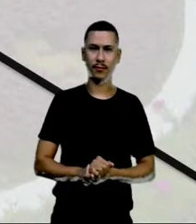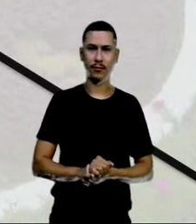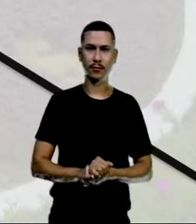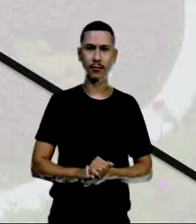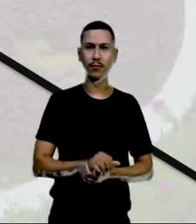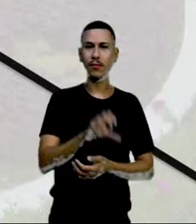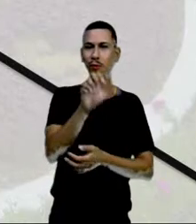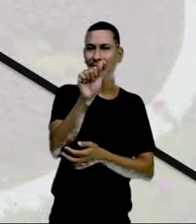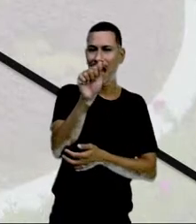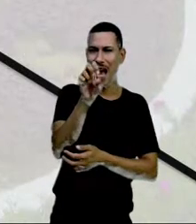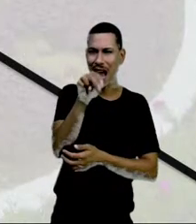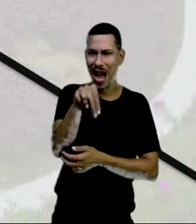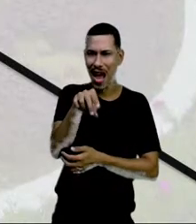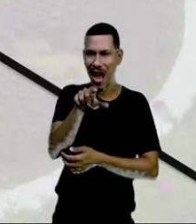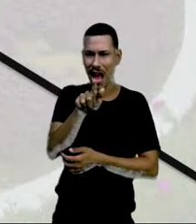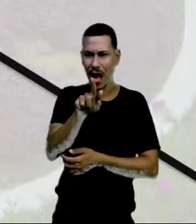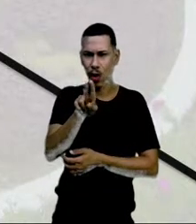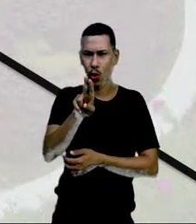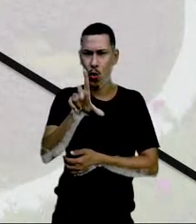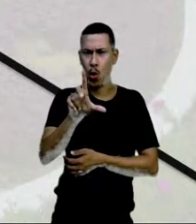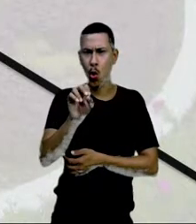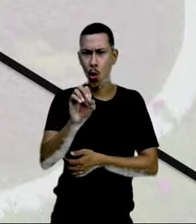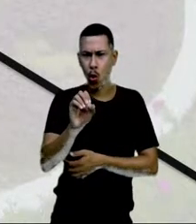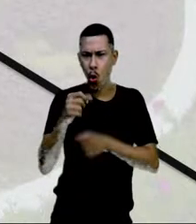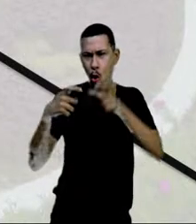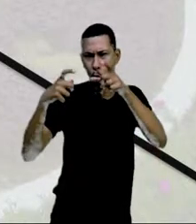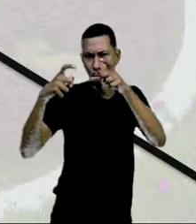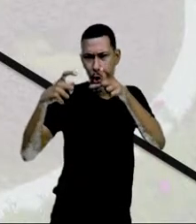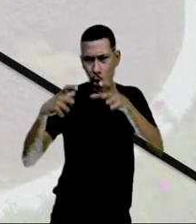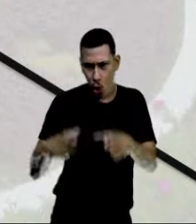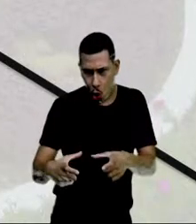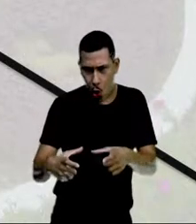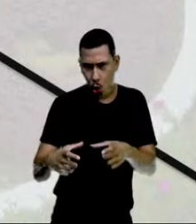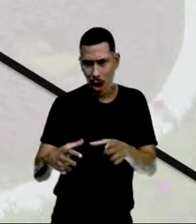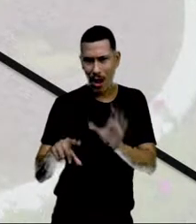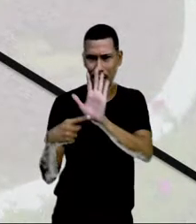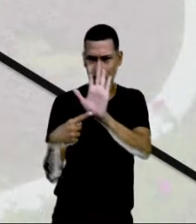o ângulo é a região delimitada por essas